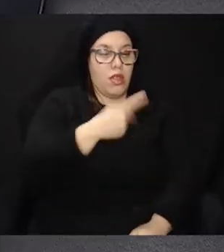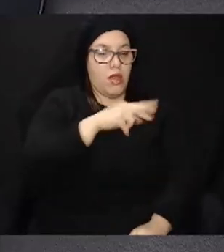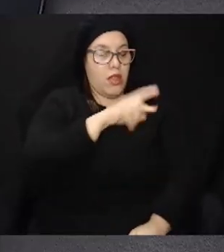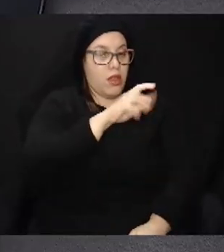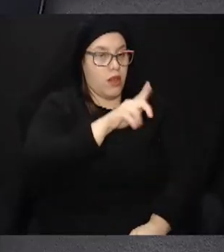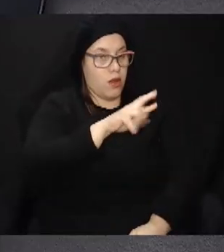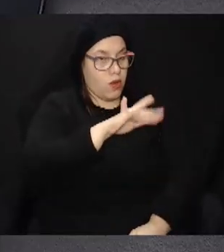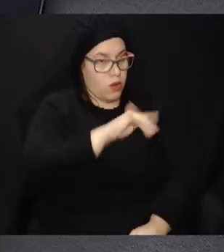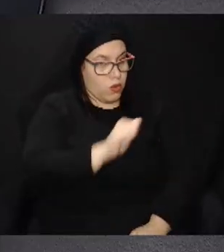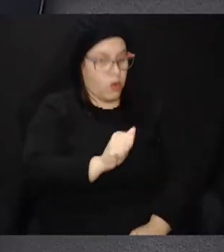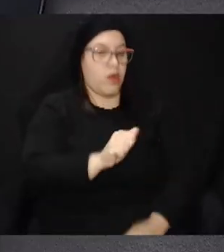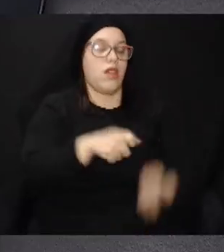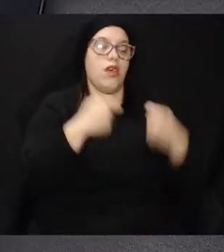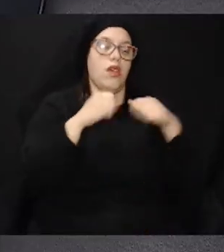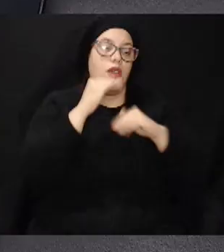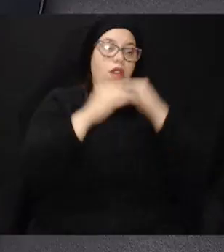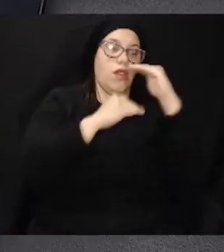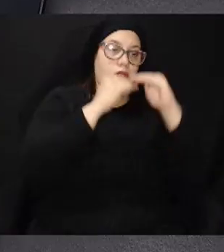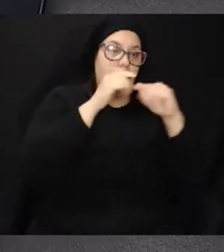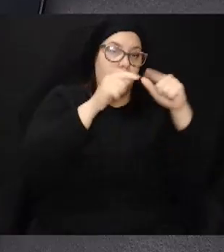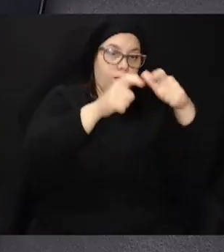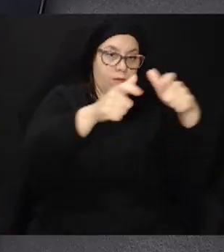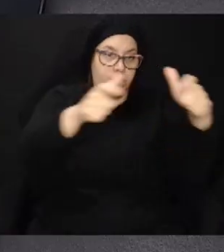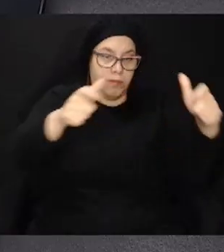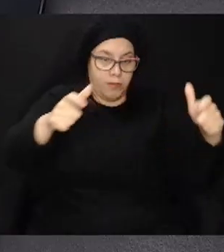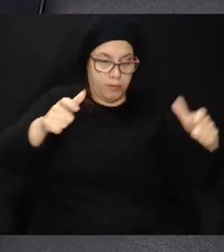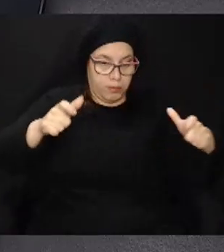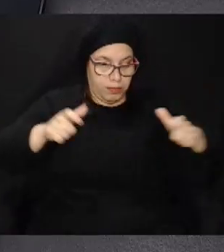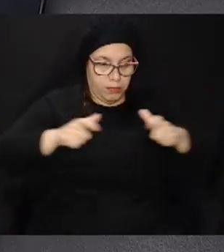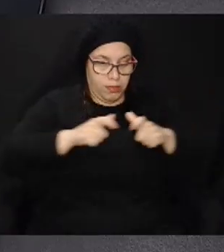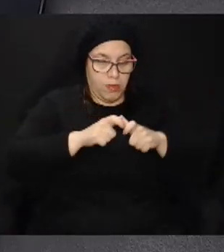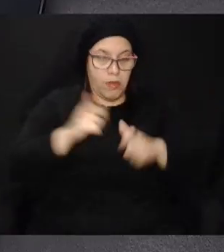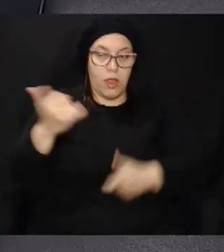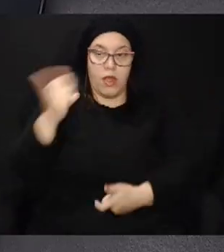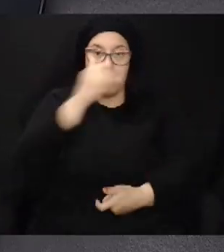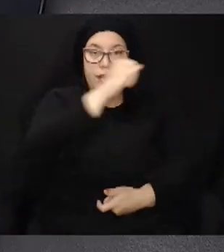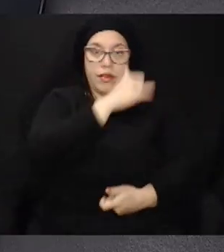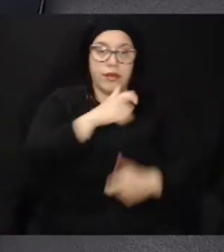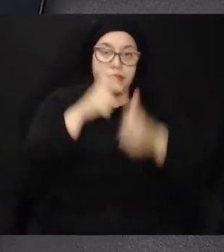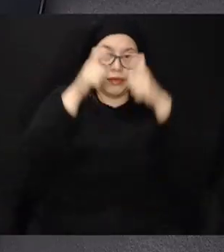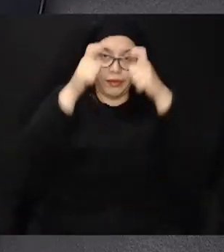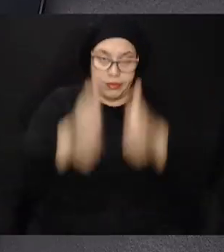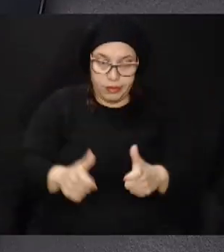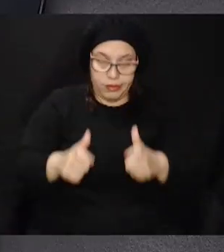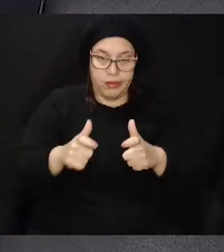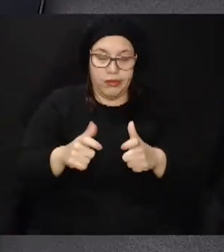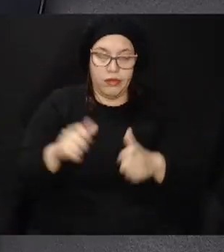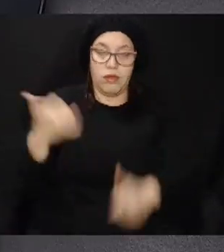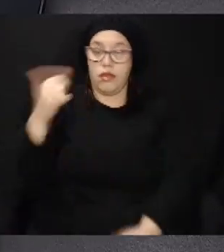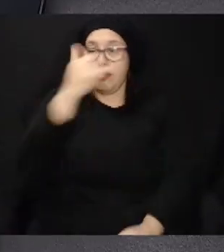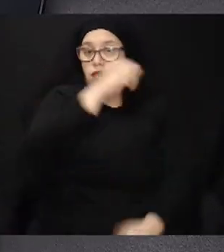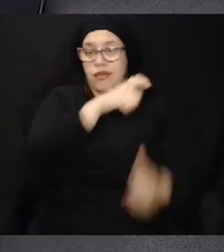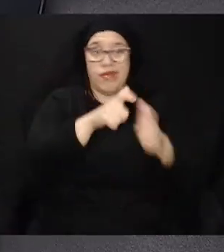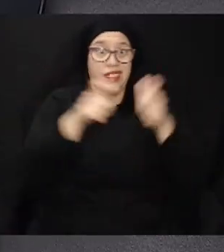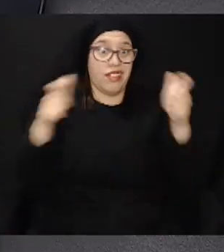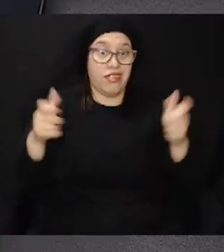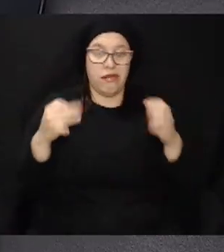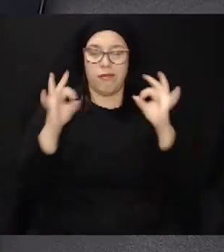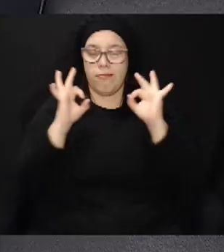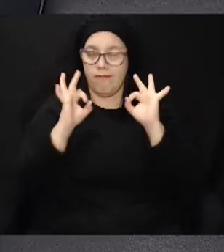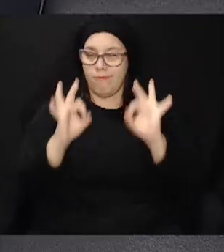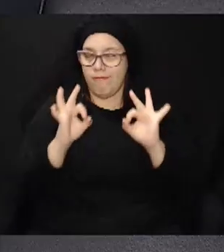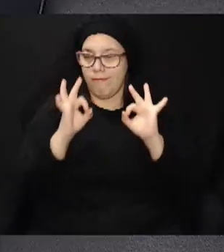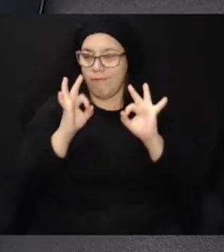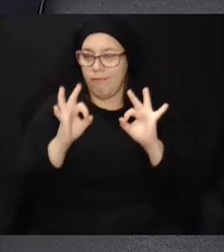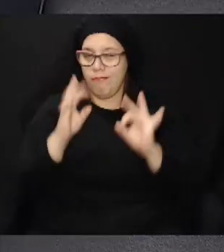se desenvolveu no entorno do aeroporto de Viracopos, com uma área aeroportuária extraordinária. Se sonharmos no futuro em